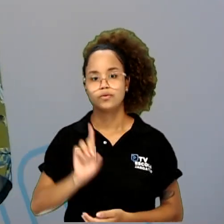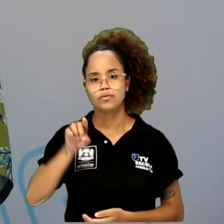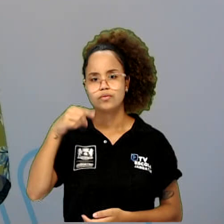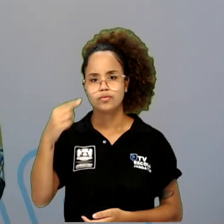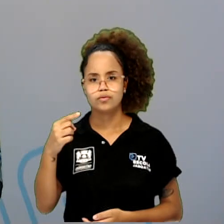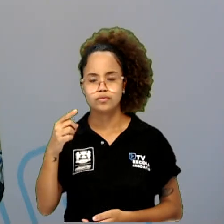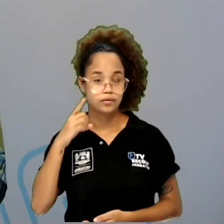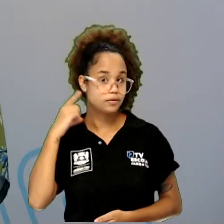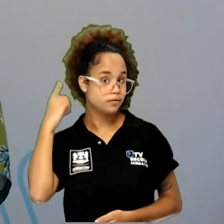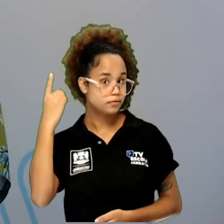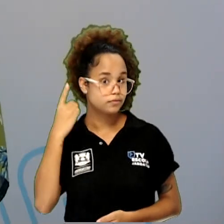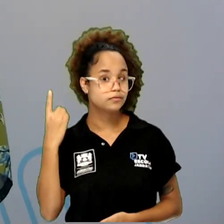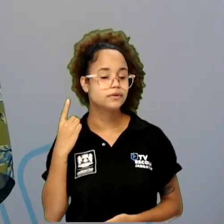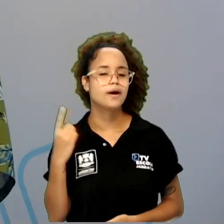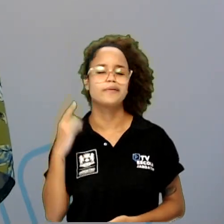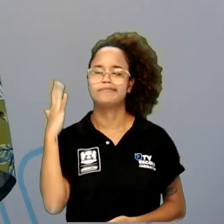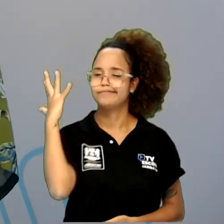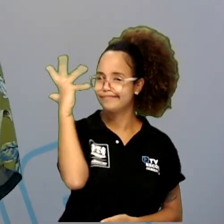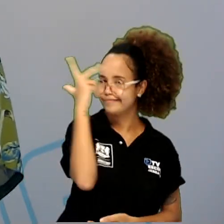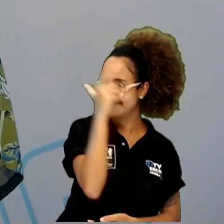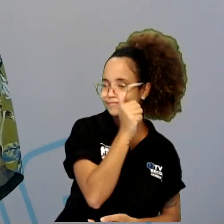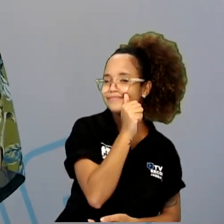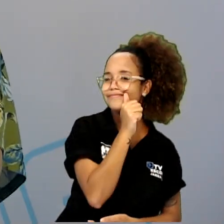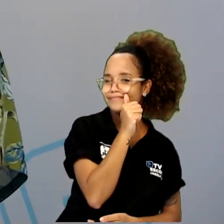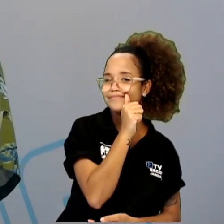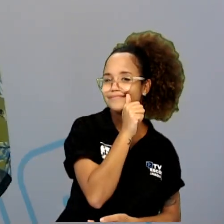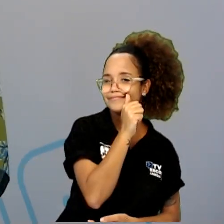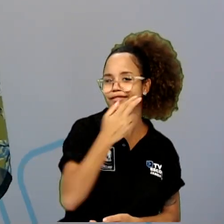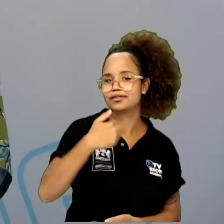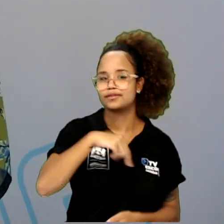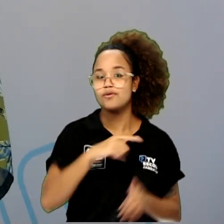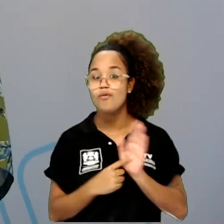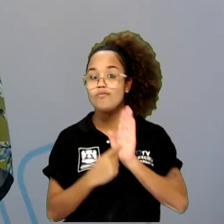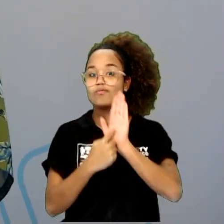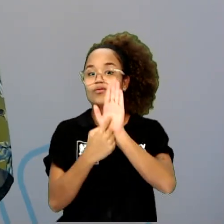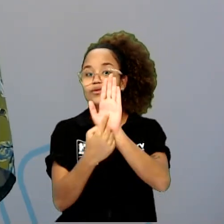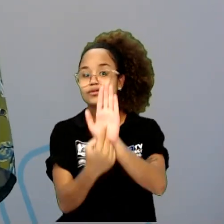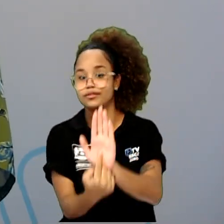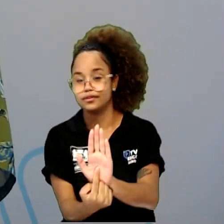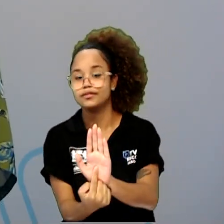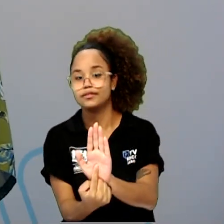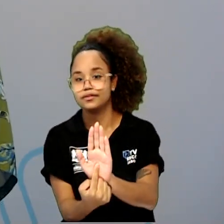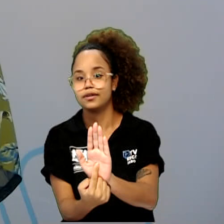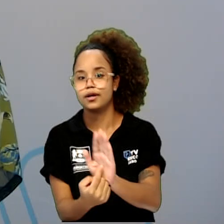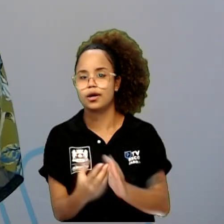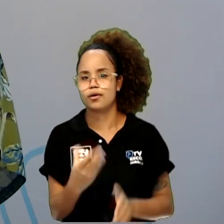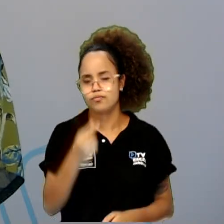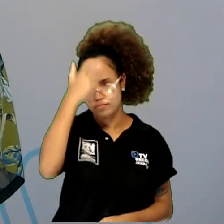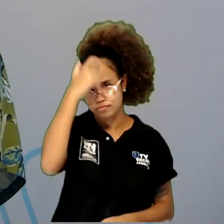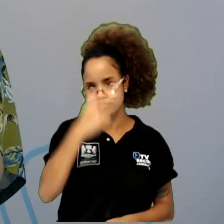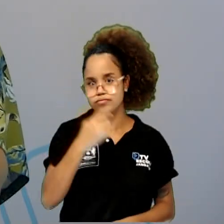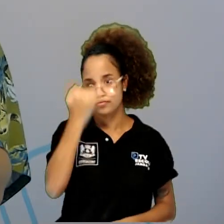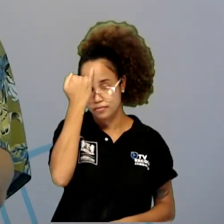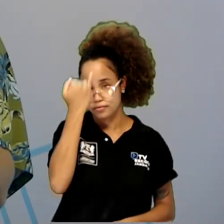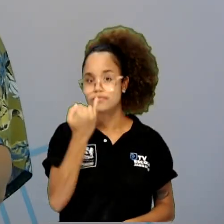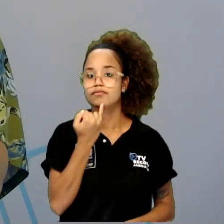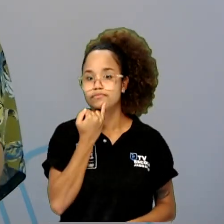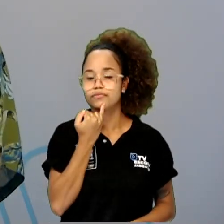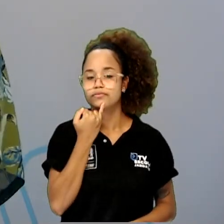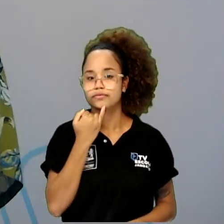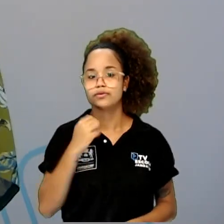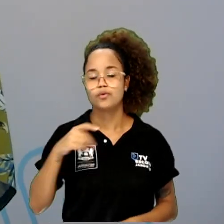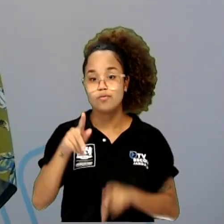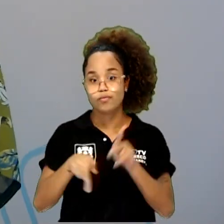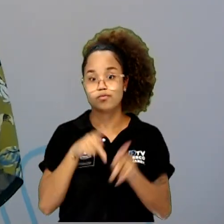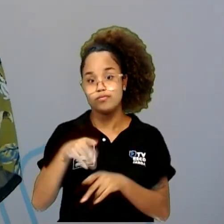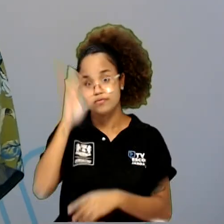Cabelo Cacheado, que é lindo, né? Que a gente aqui está aqui representando, mas que é uma identidade muito forte no povo brasileiro também. E esse